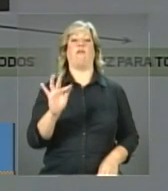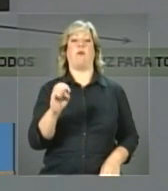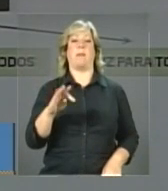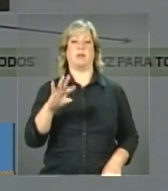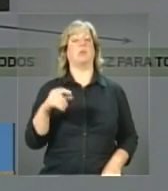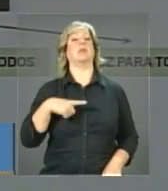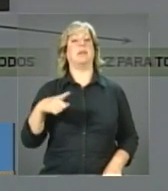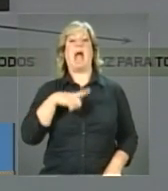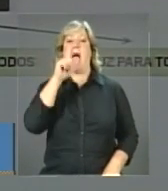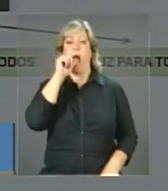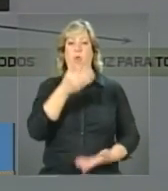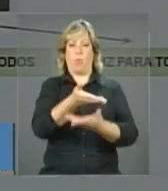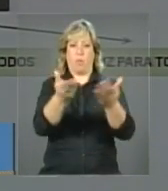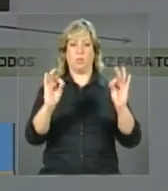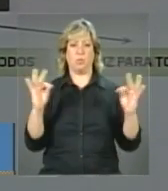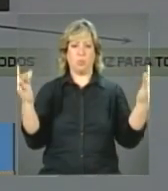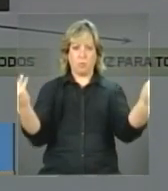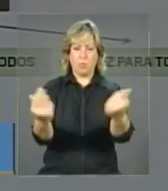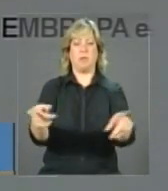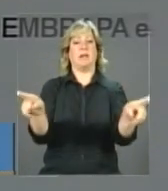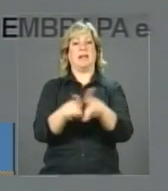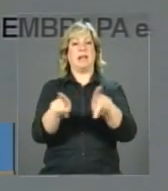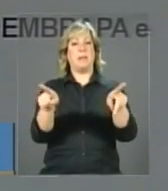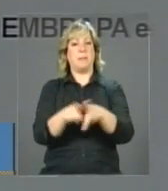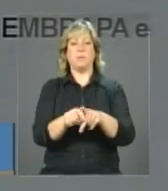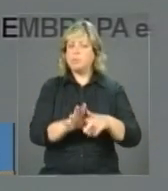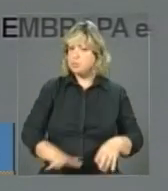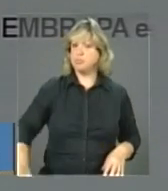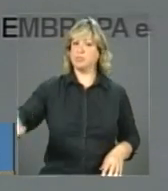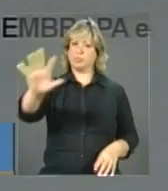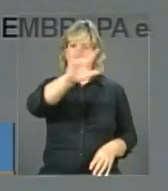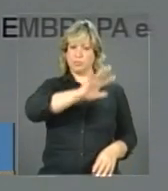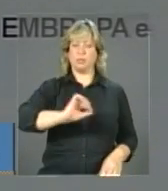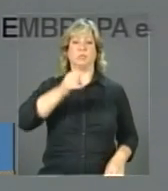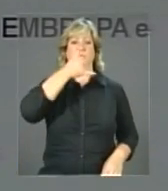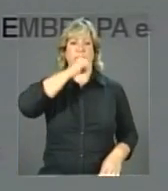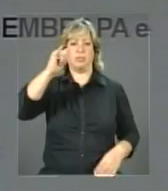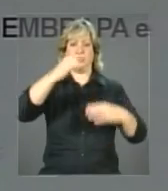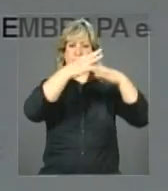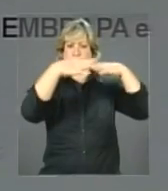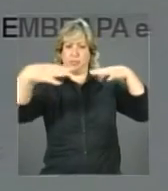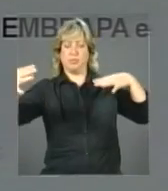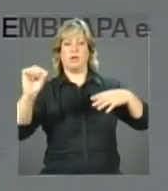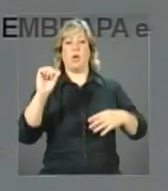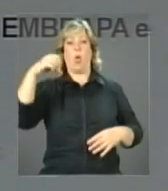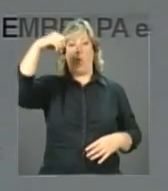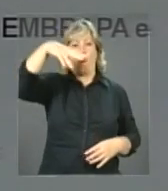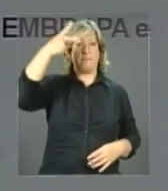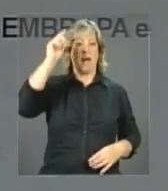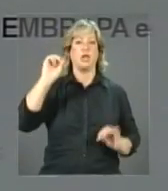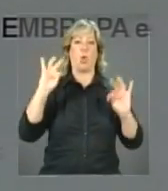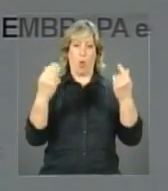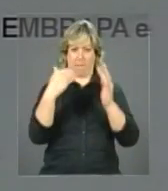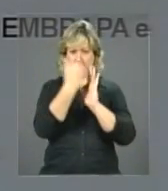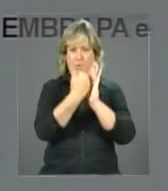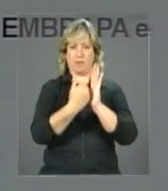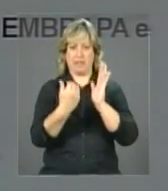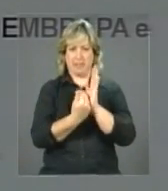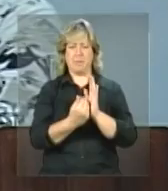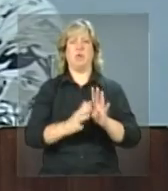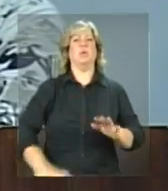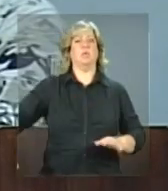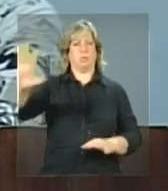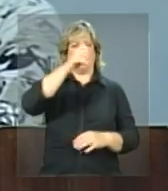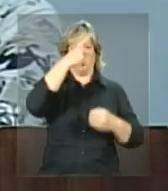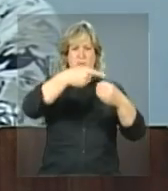com água para todos, com a universalização de energia elétrica, que é o Luz para Todos, que já atingiu a grande maioria dos municípios, mas aonde